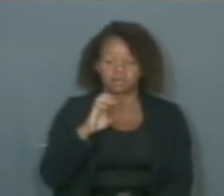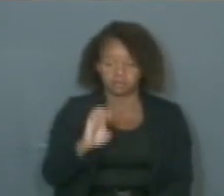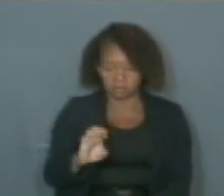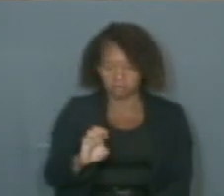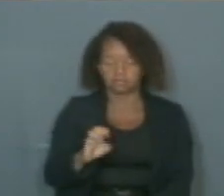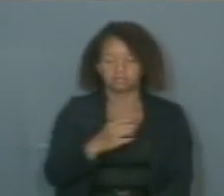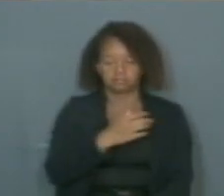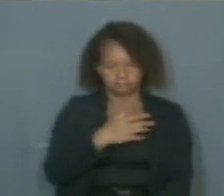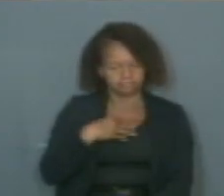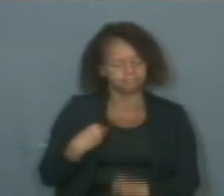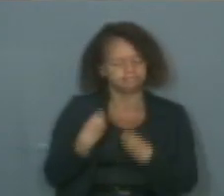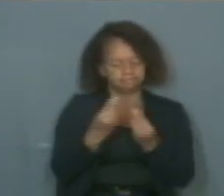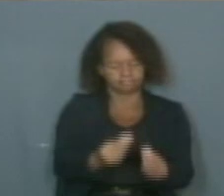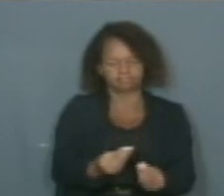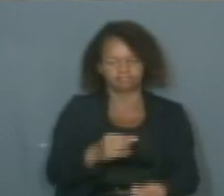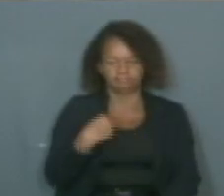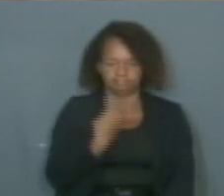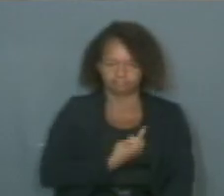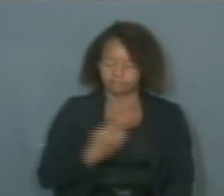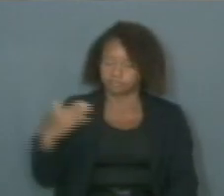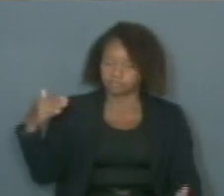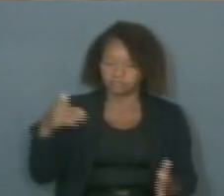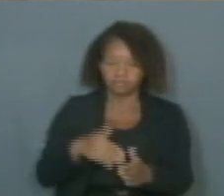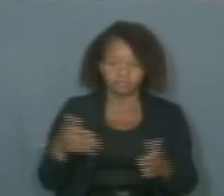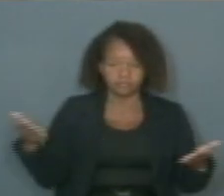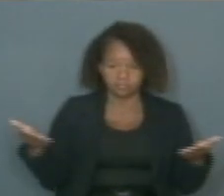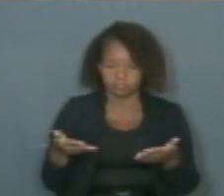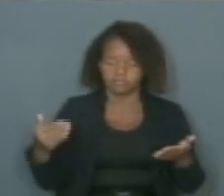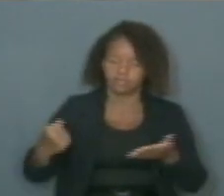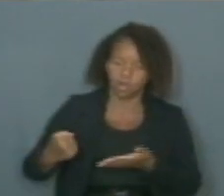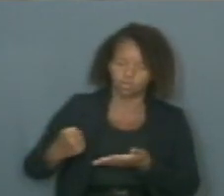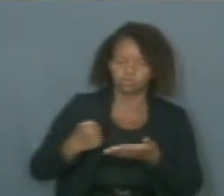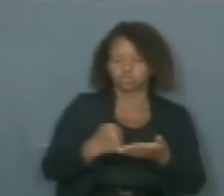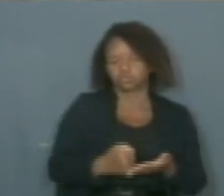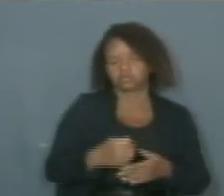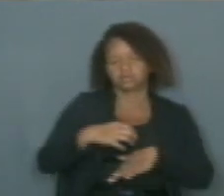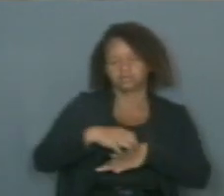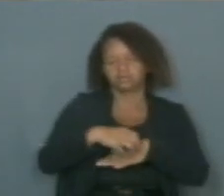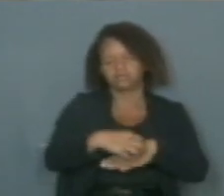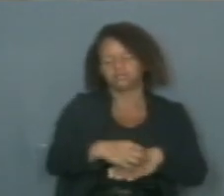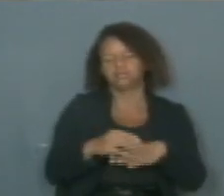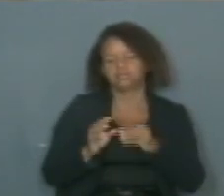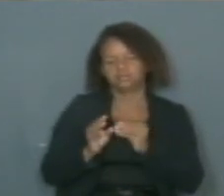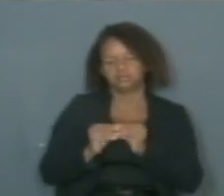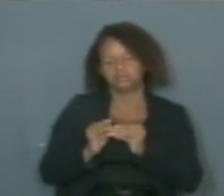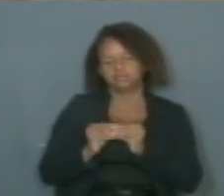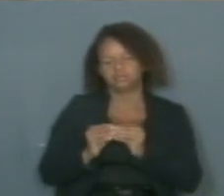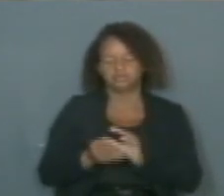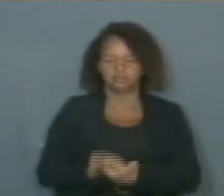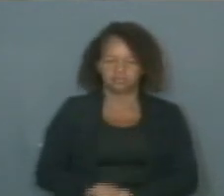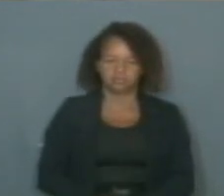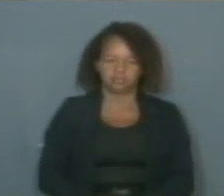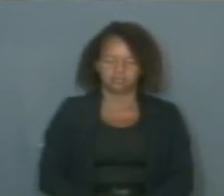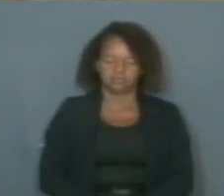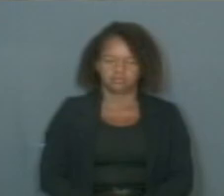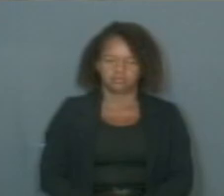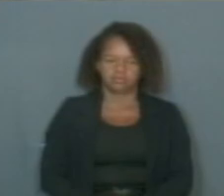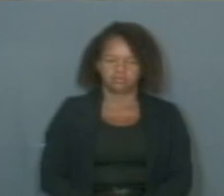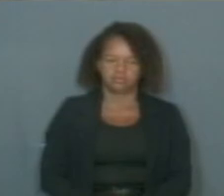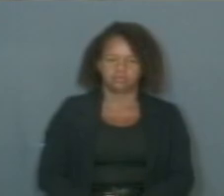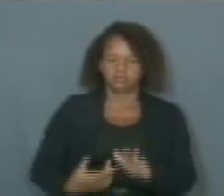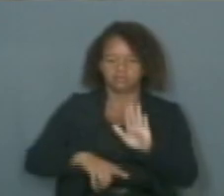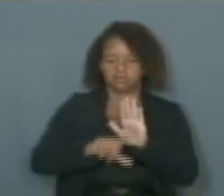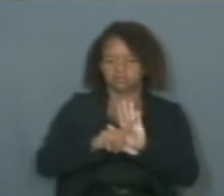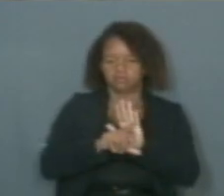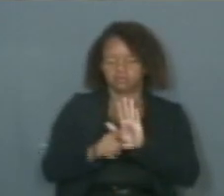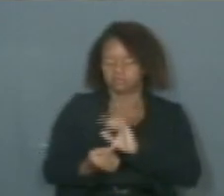essa paridade para a gente. E até hoje, vem ajudando muito o transporte complementar. Na